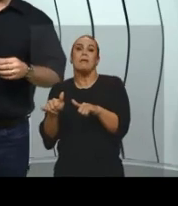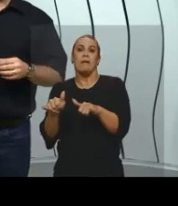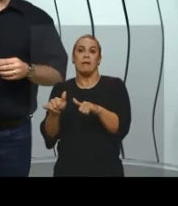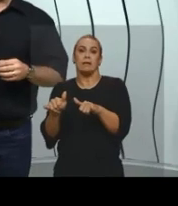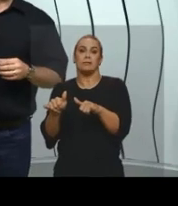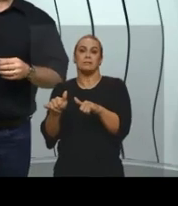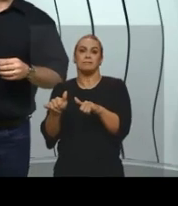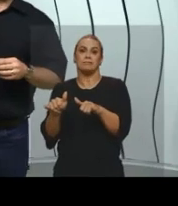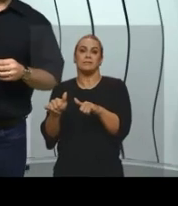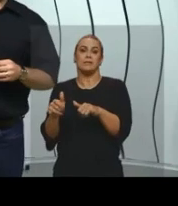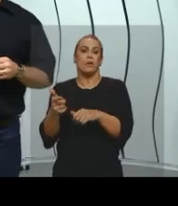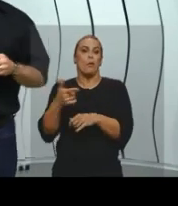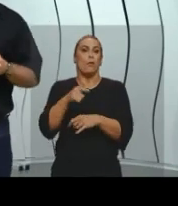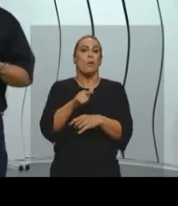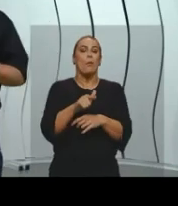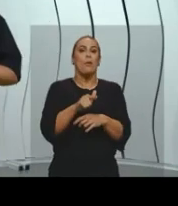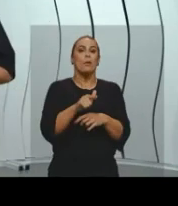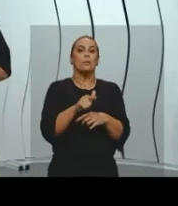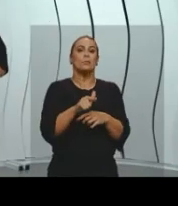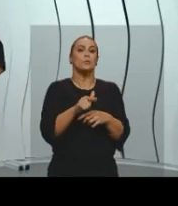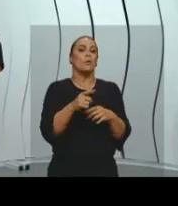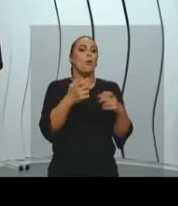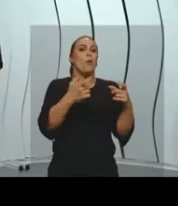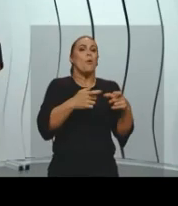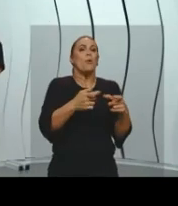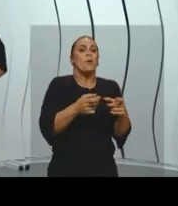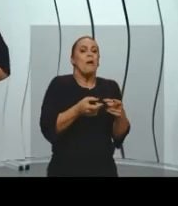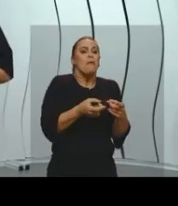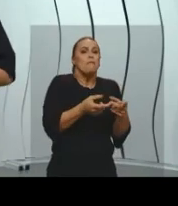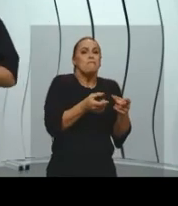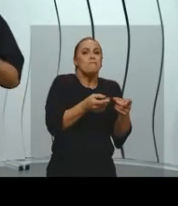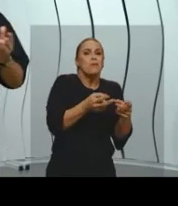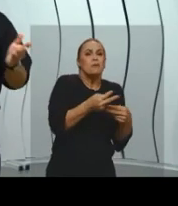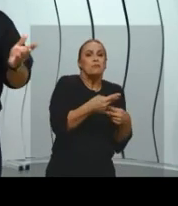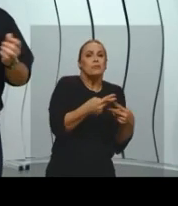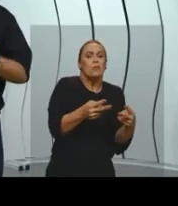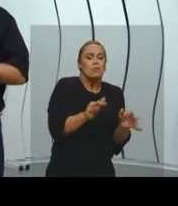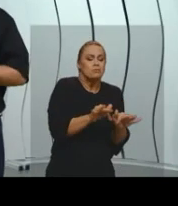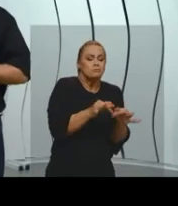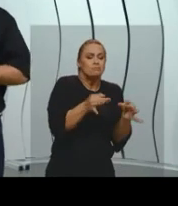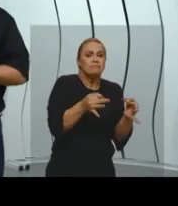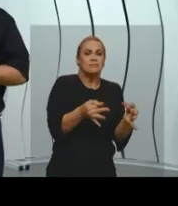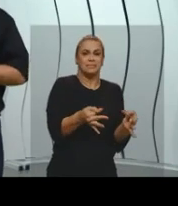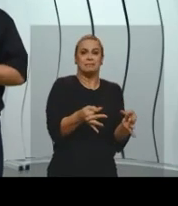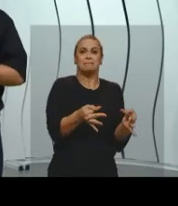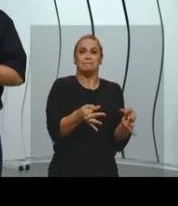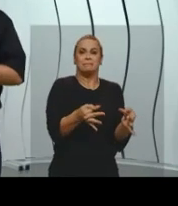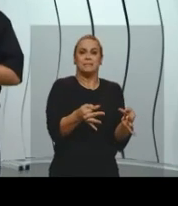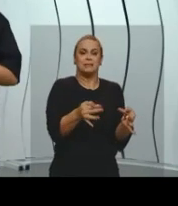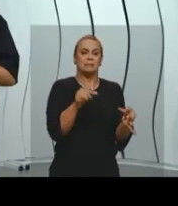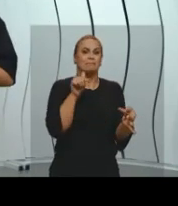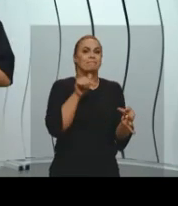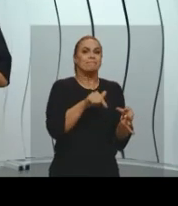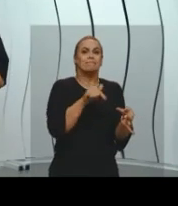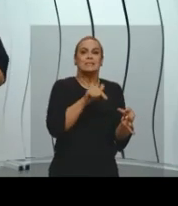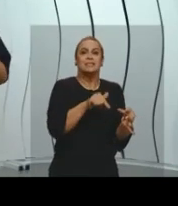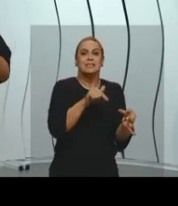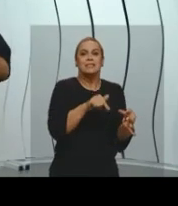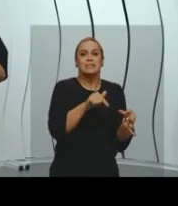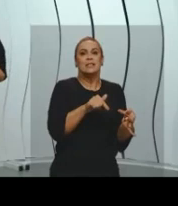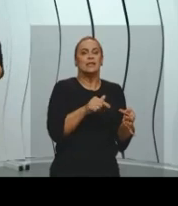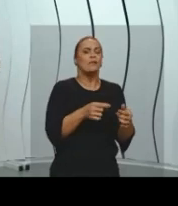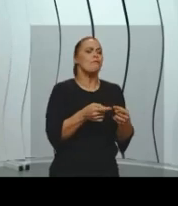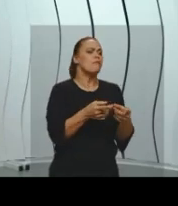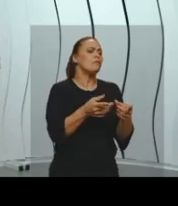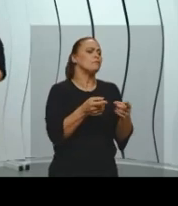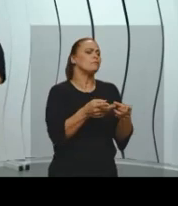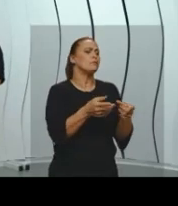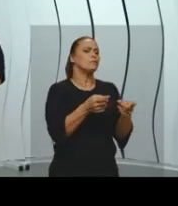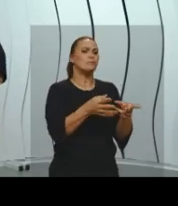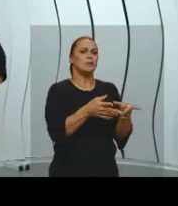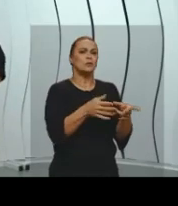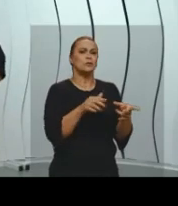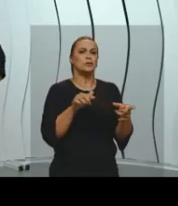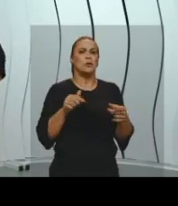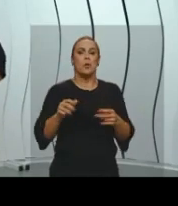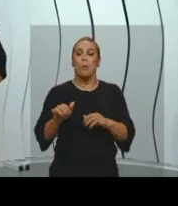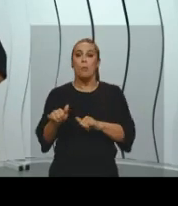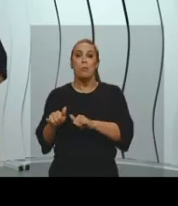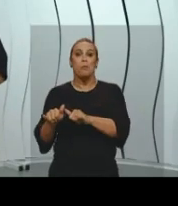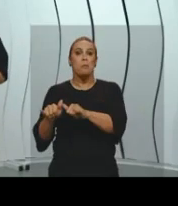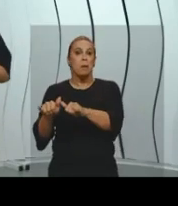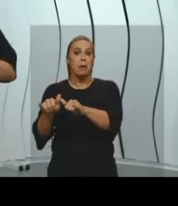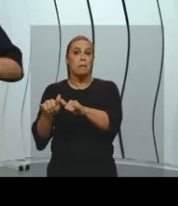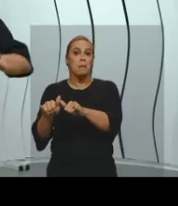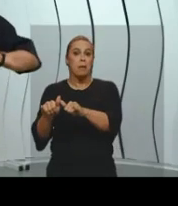chega uma grande rede de supermercados no seu bairro. Pavor está instalado nos pequenos proprietários daquelas